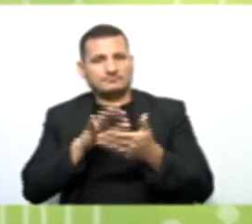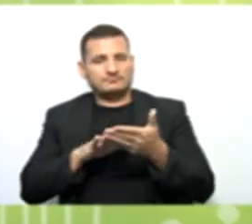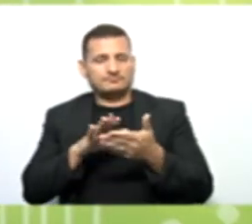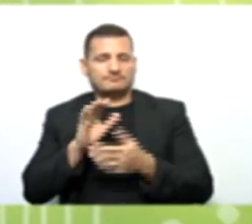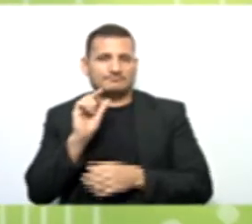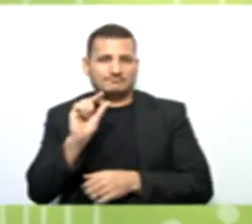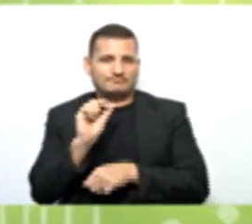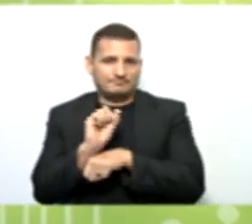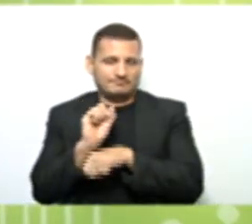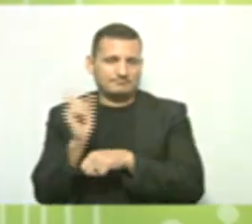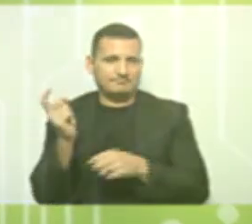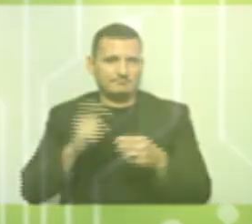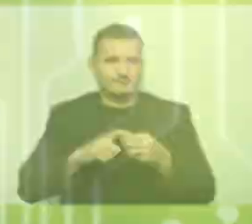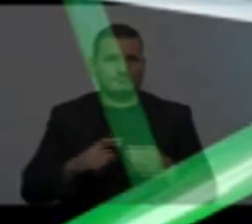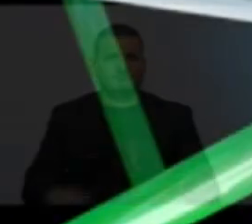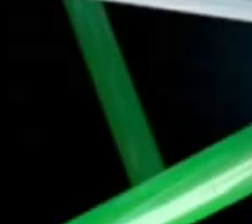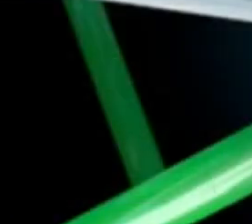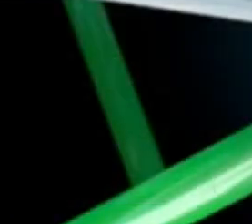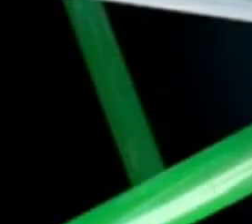daqui a pouco.